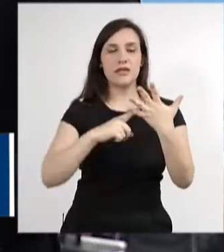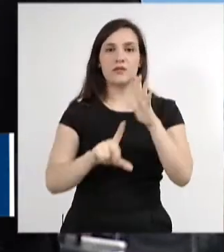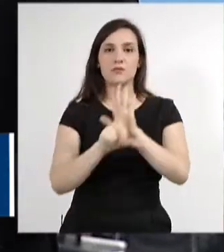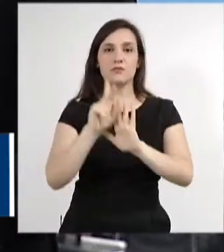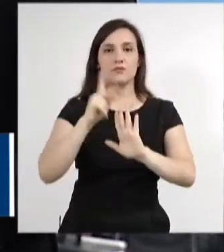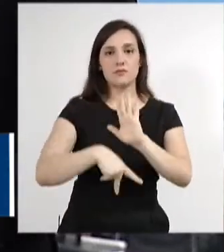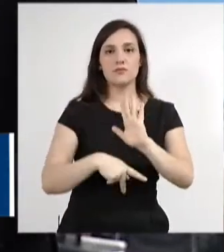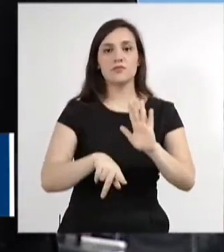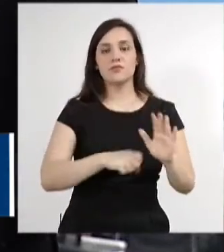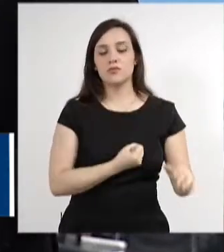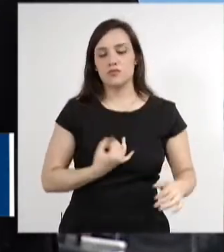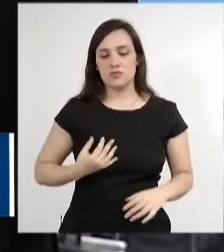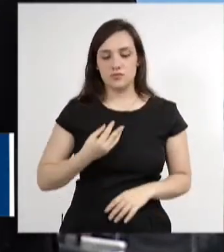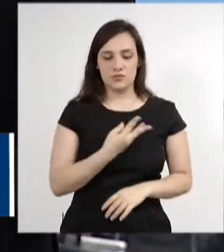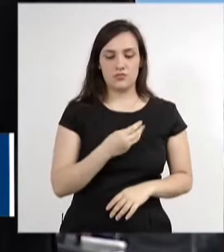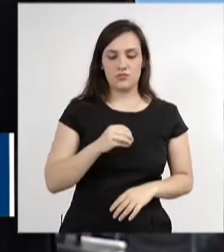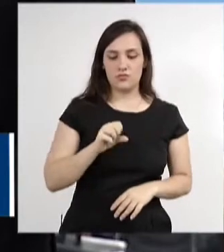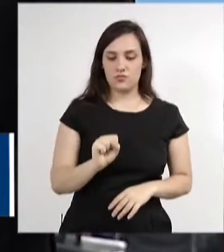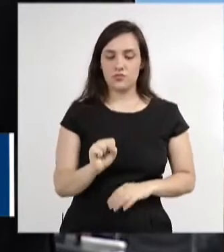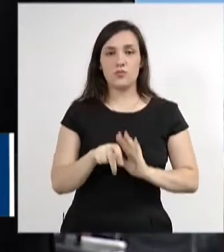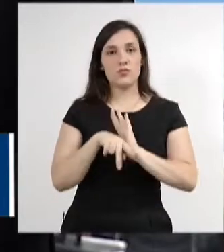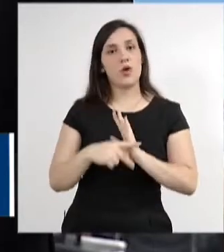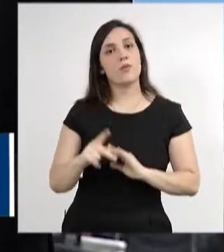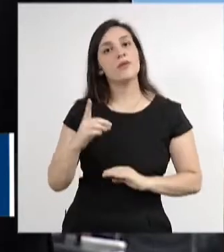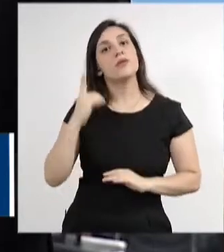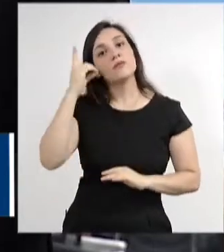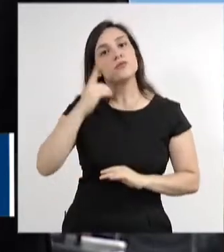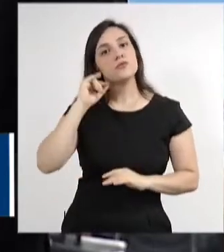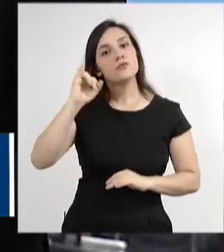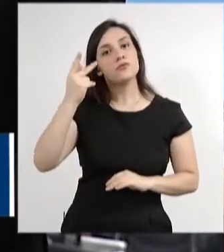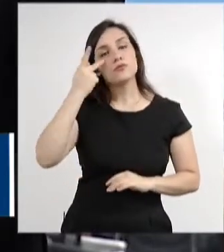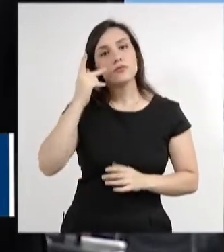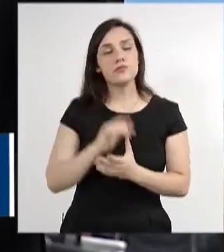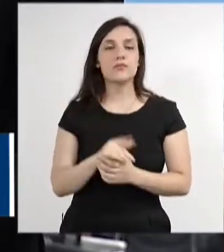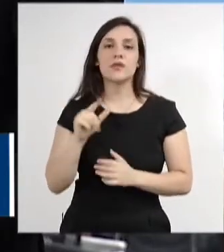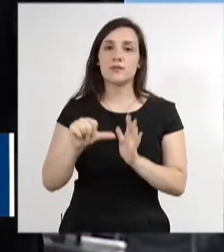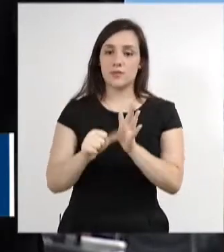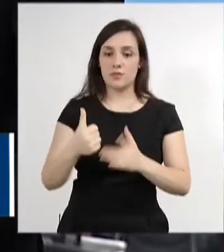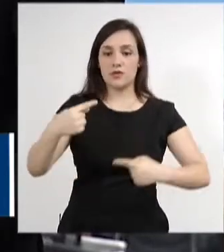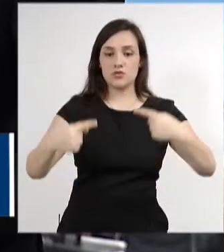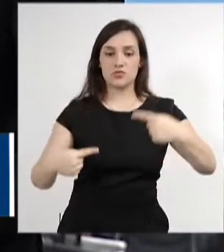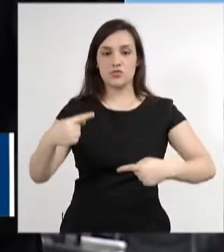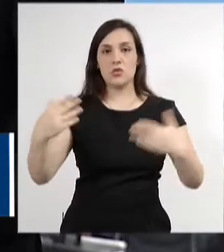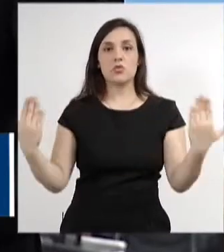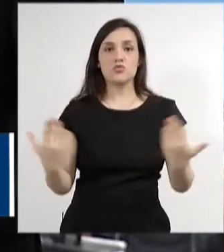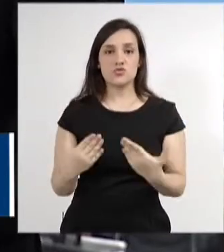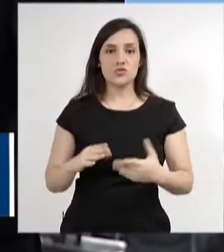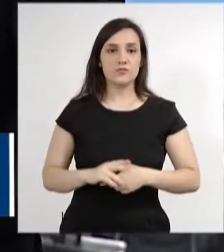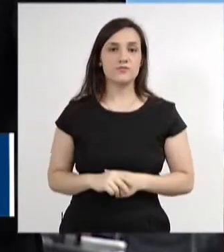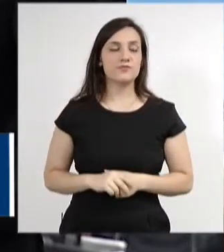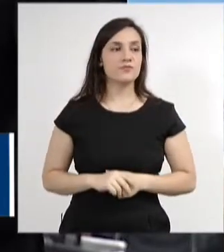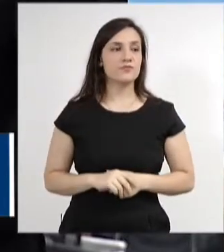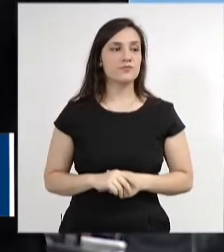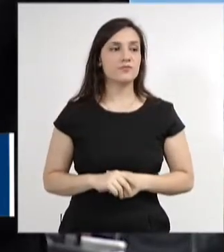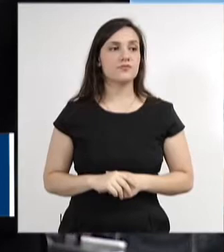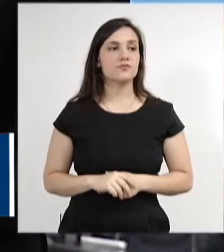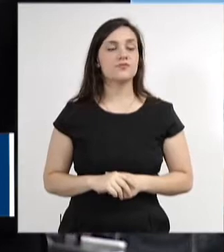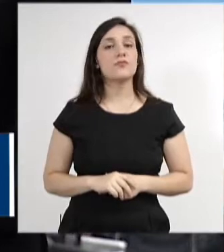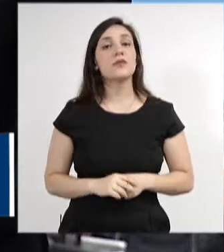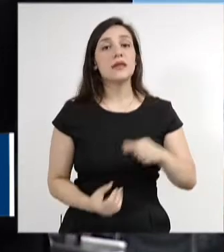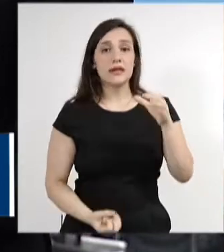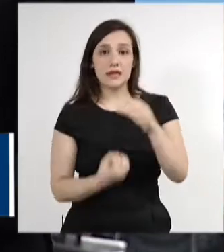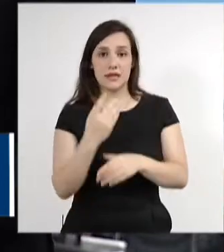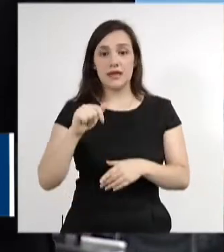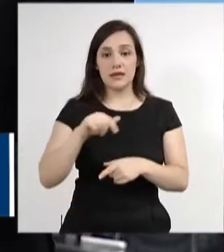número 308, também de autoria do deputado João Henrique, entra em primeira discussão, que institui aqui em Mato Grosso do